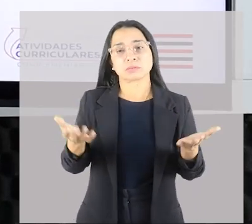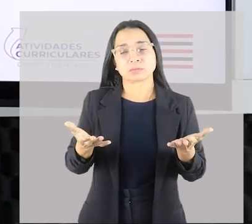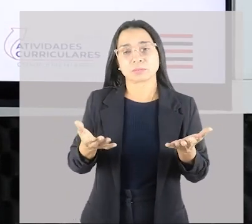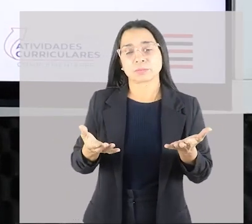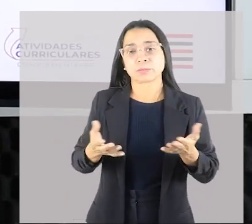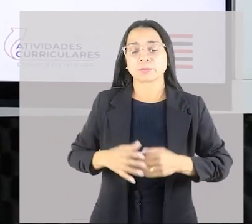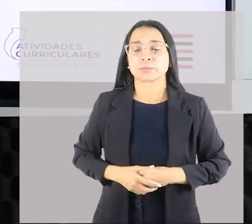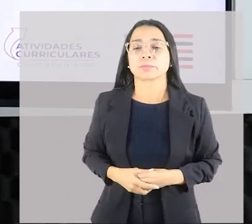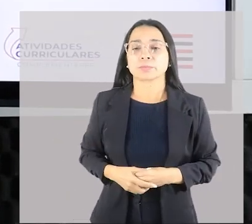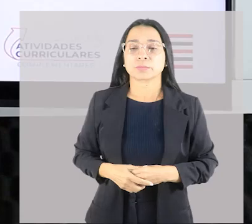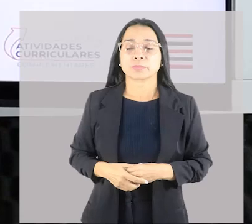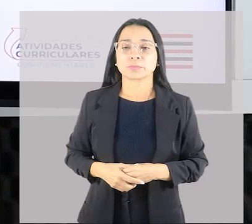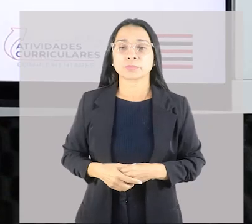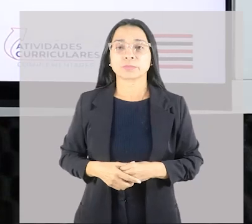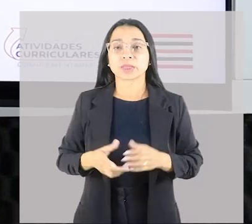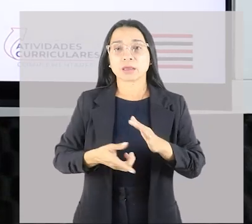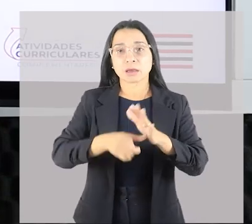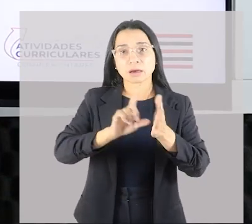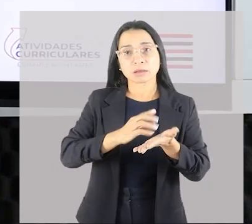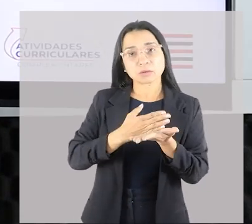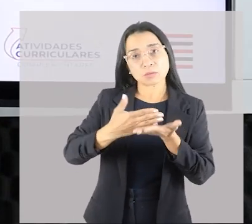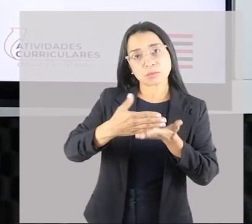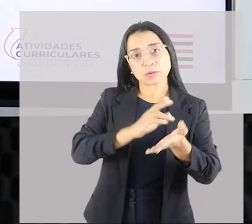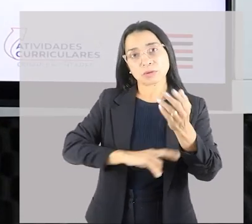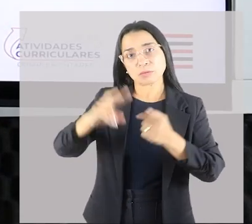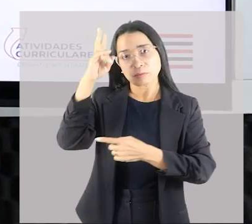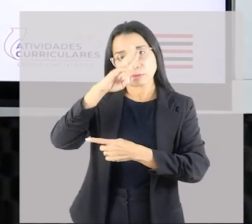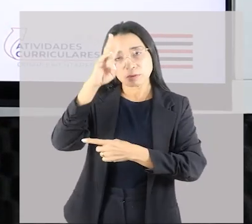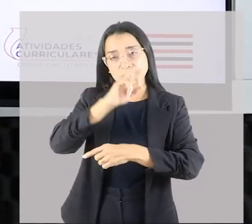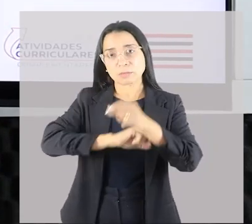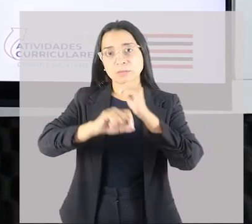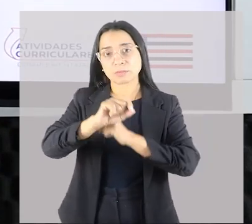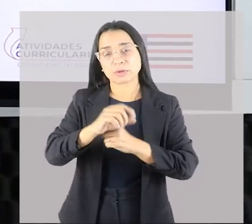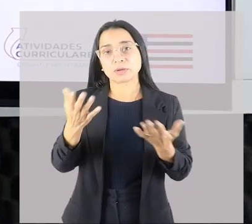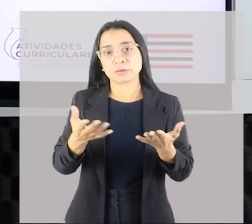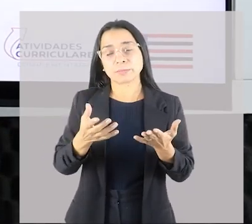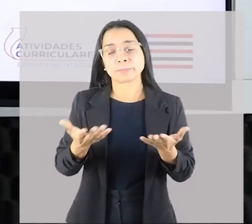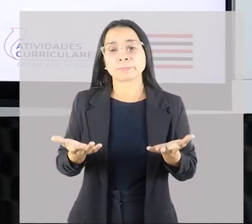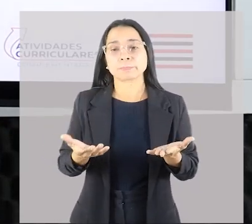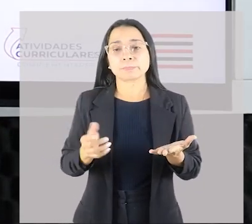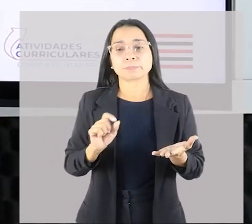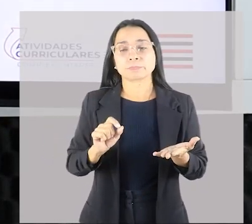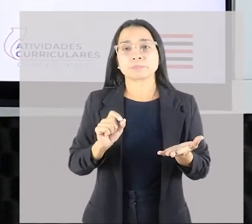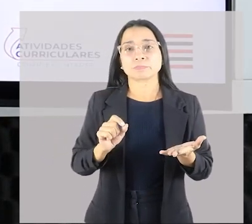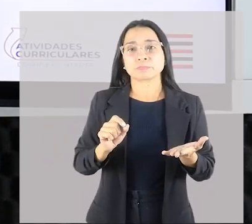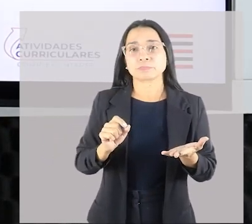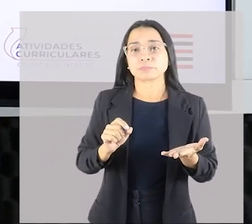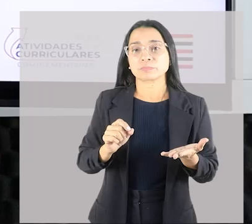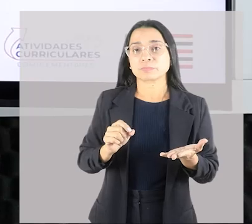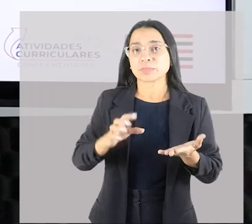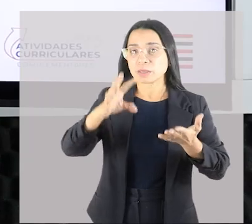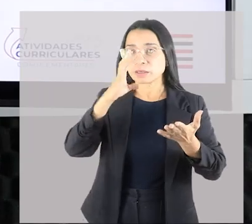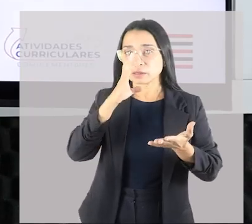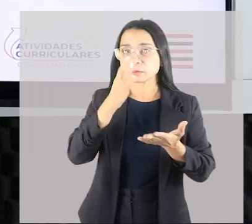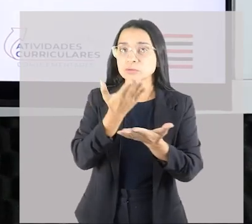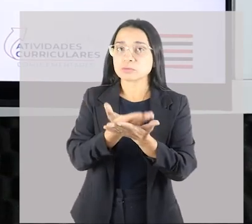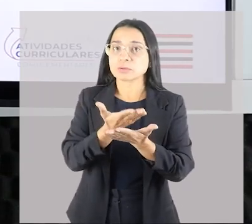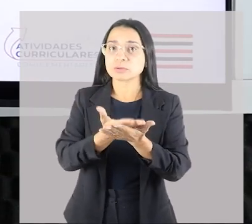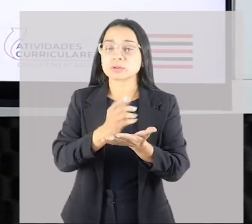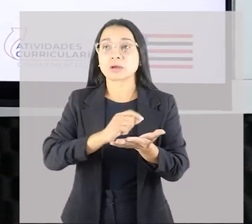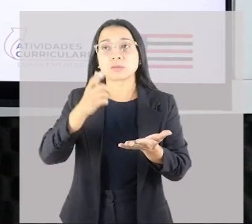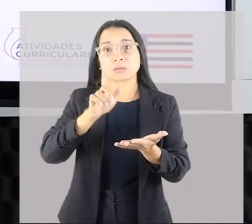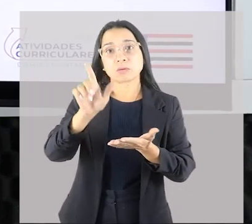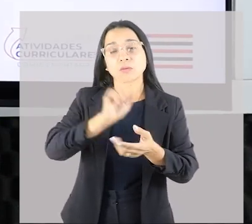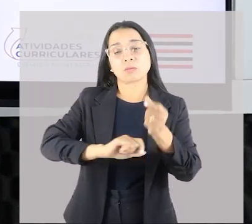Bacaninha? Antes da gente começar, eu quero só te lembrar, tá certo? Deixando já claro, tá? Você que vem assistindo as nossas outras aulas, você já sabe,